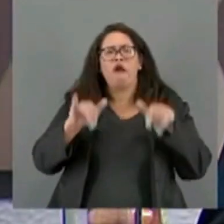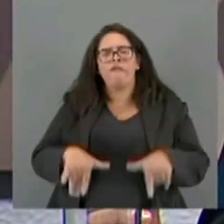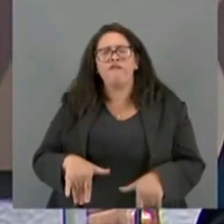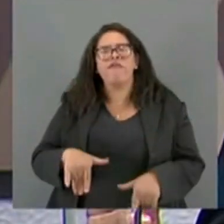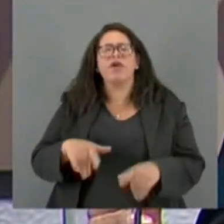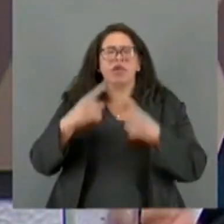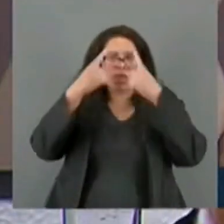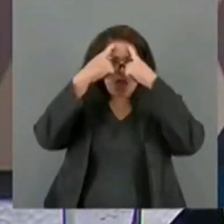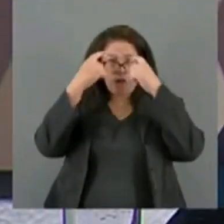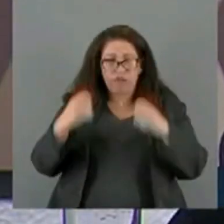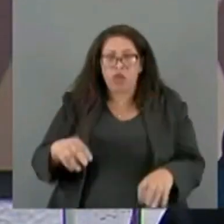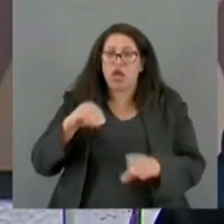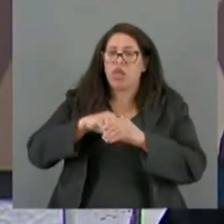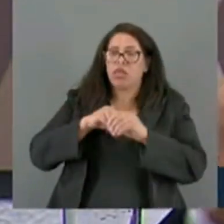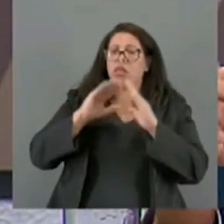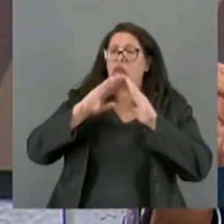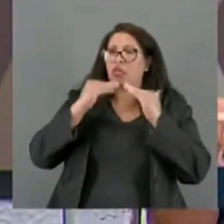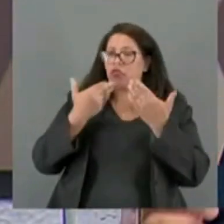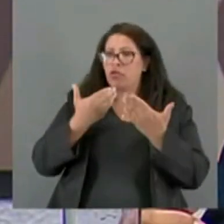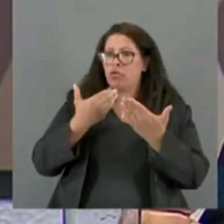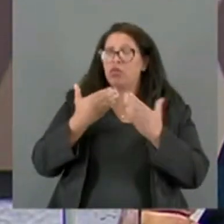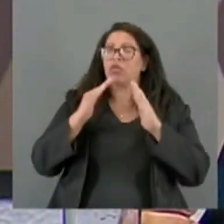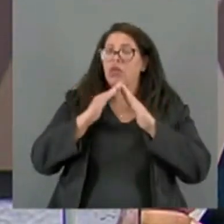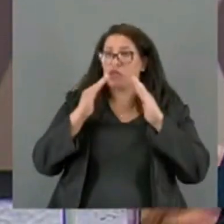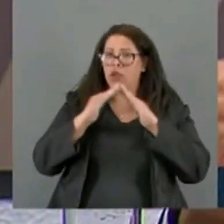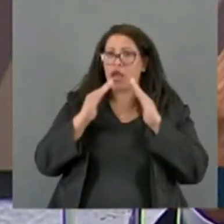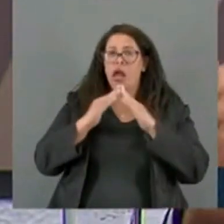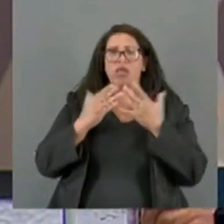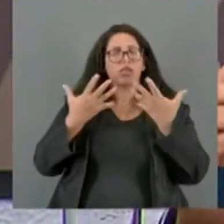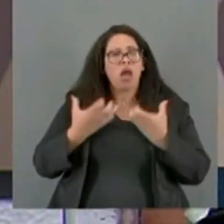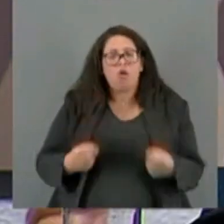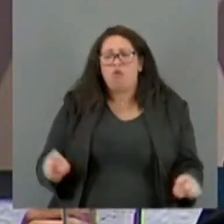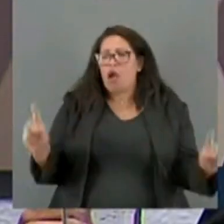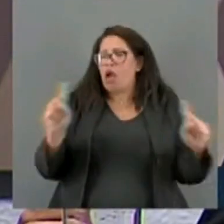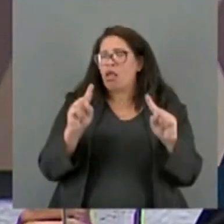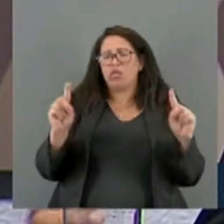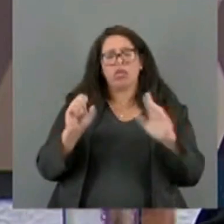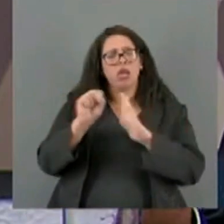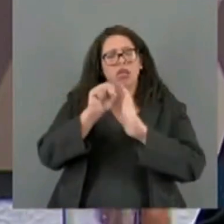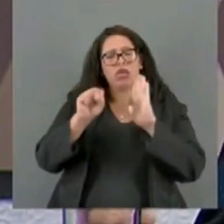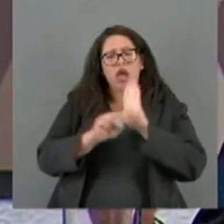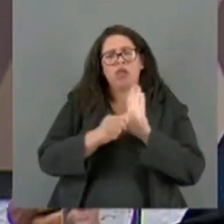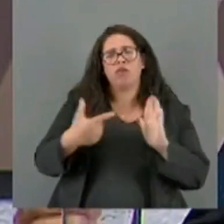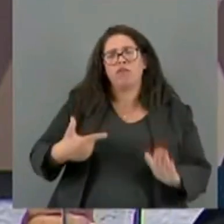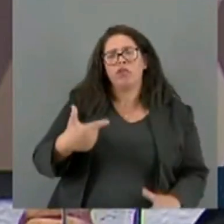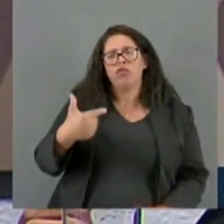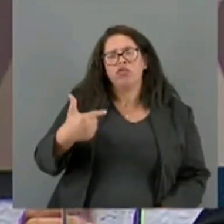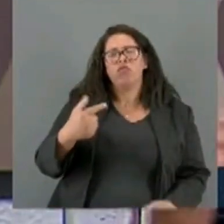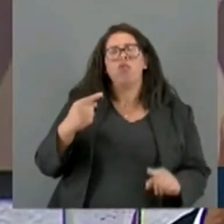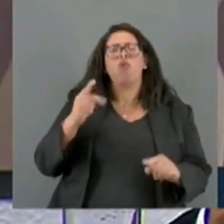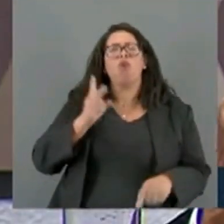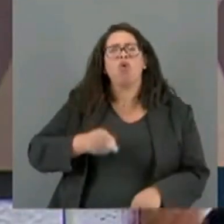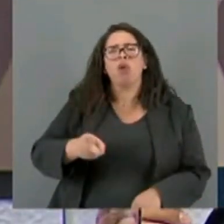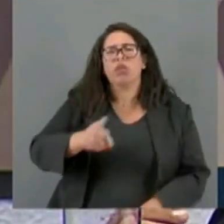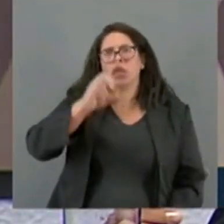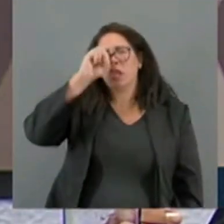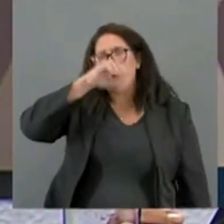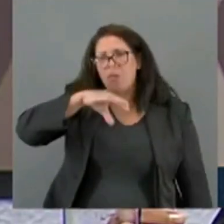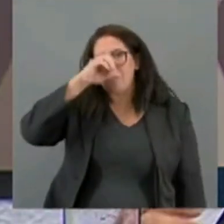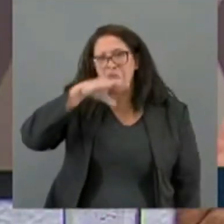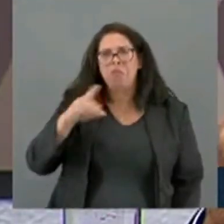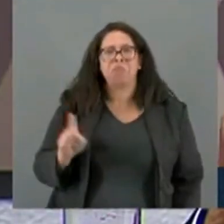doméstica, que é inconcebível, em pleno século XXI, nós convivermos com uma brutalidade